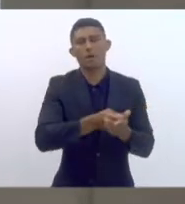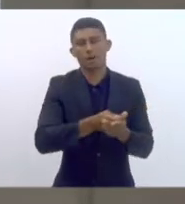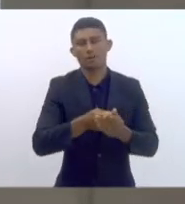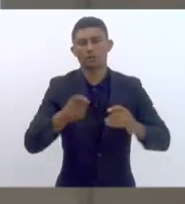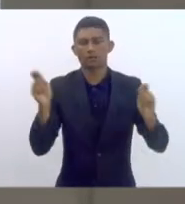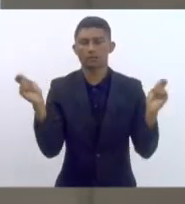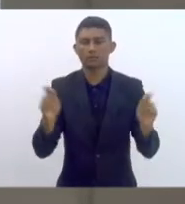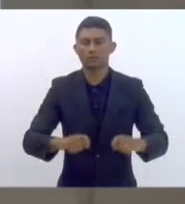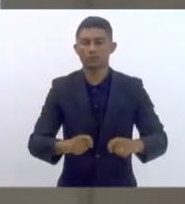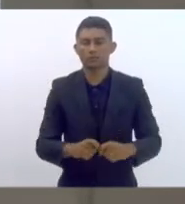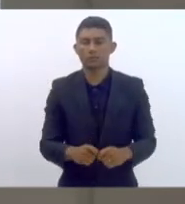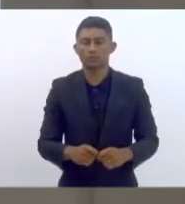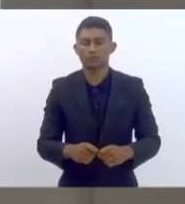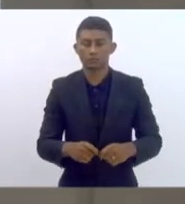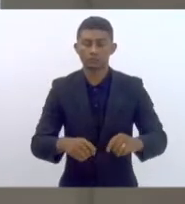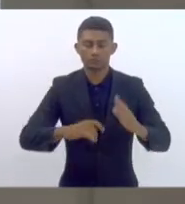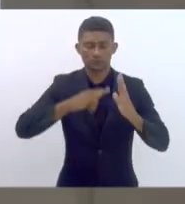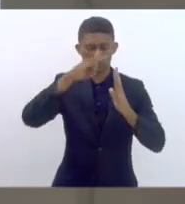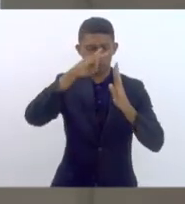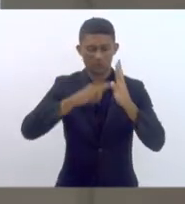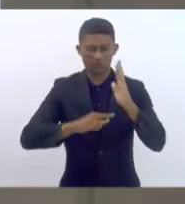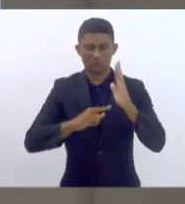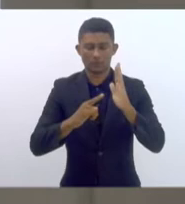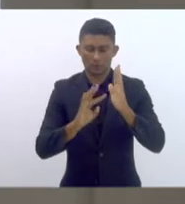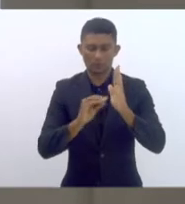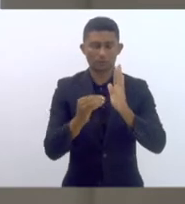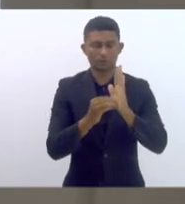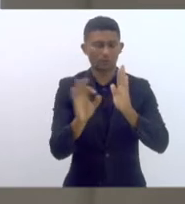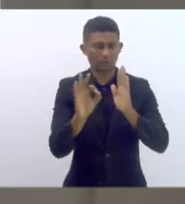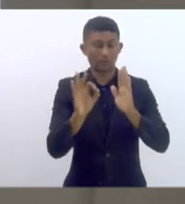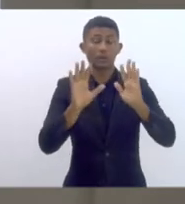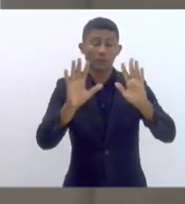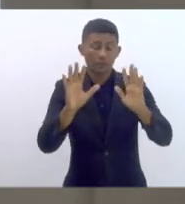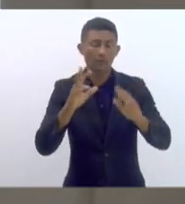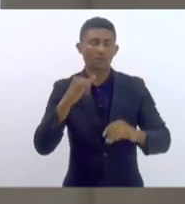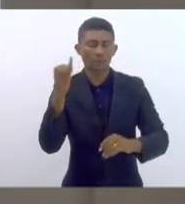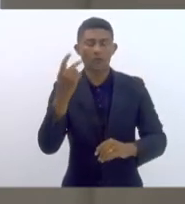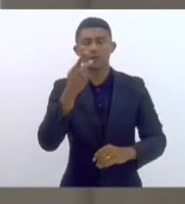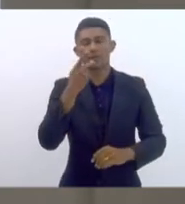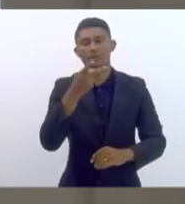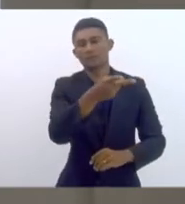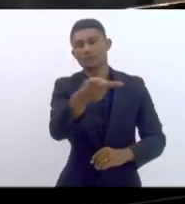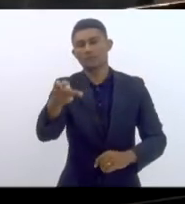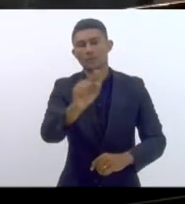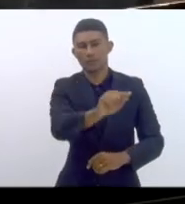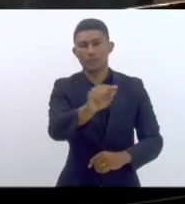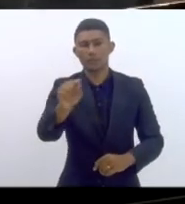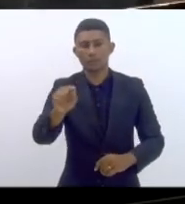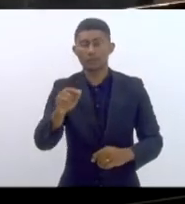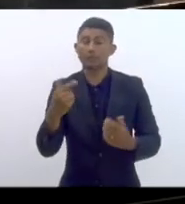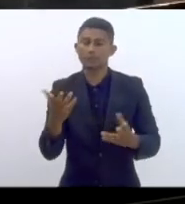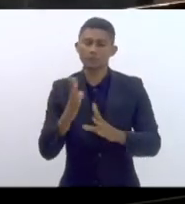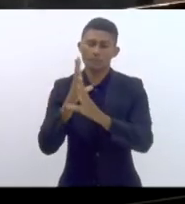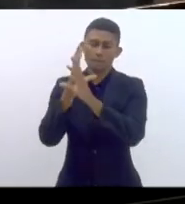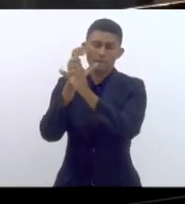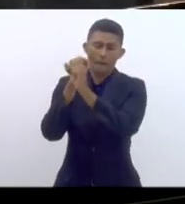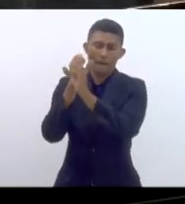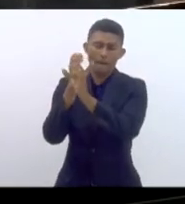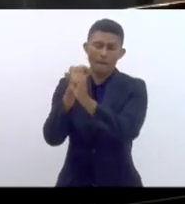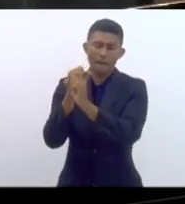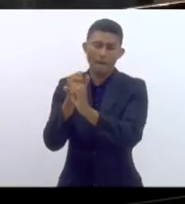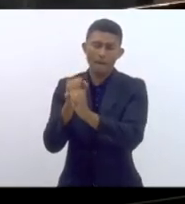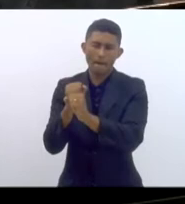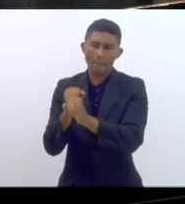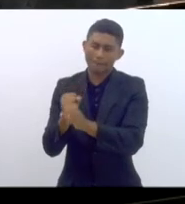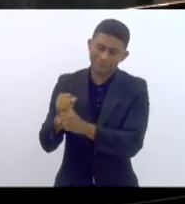Não está escrito isso no ofício também, mas eu acho que é importante a gente destacar que essa projeção de longuíssimo prazo, se